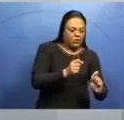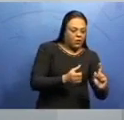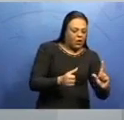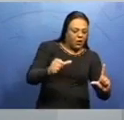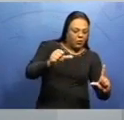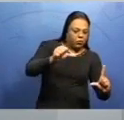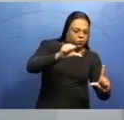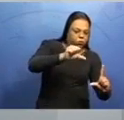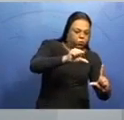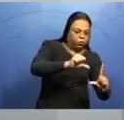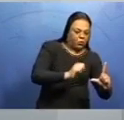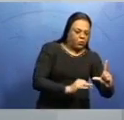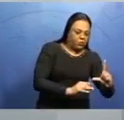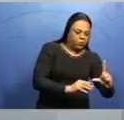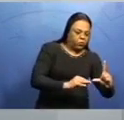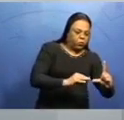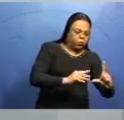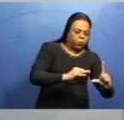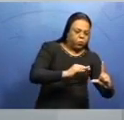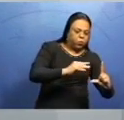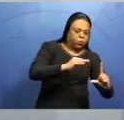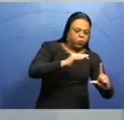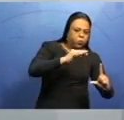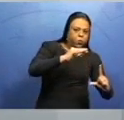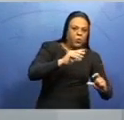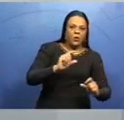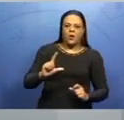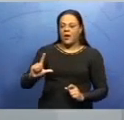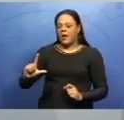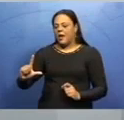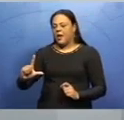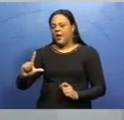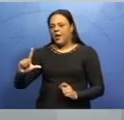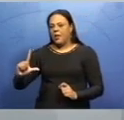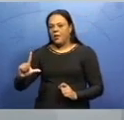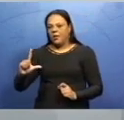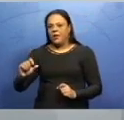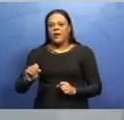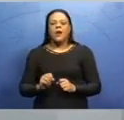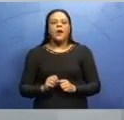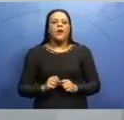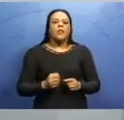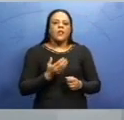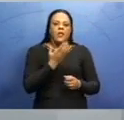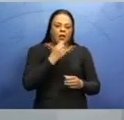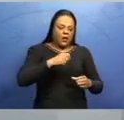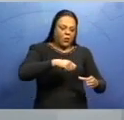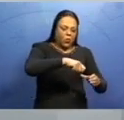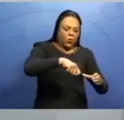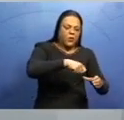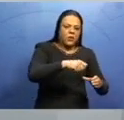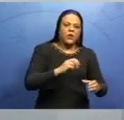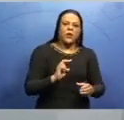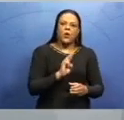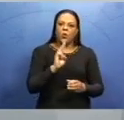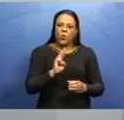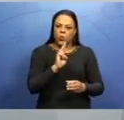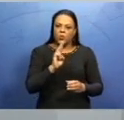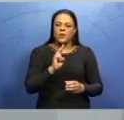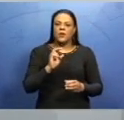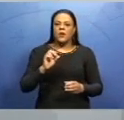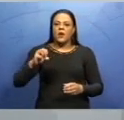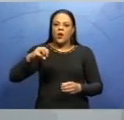O símbolo é a letra L. Na culinária, utiliza-se muito o submúltiplo mililitro, ml.